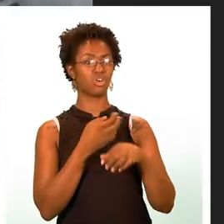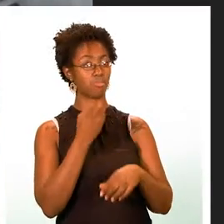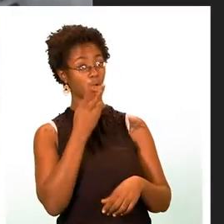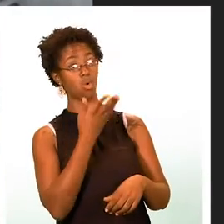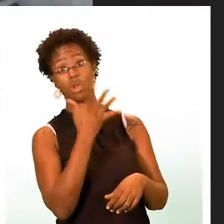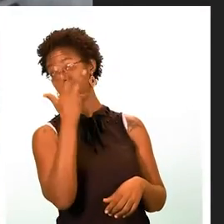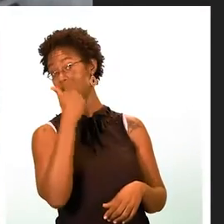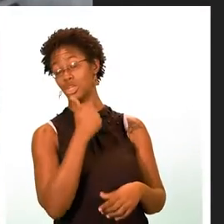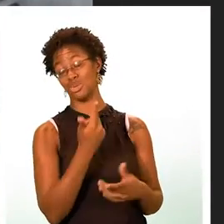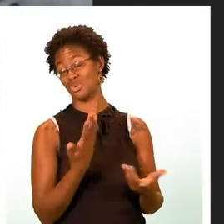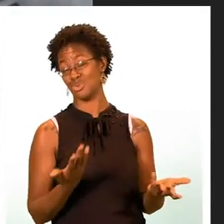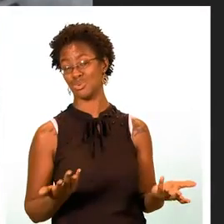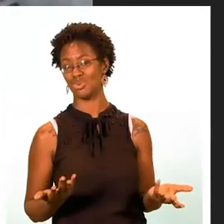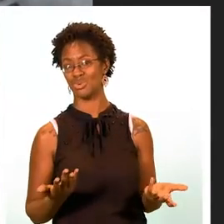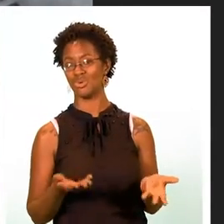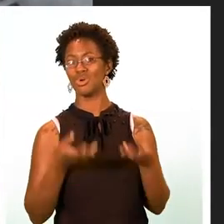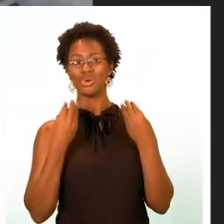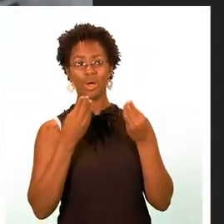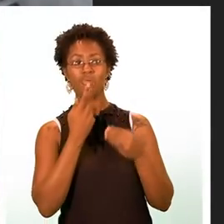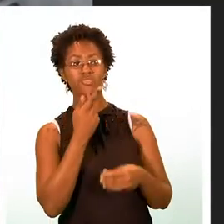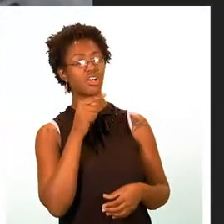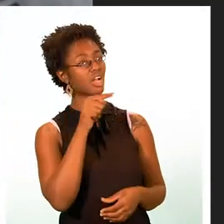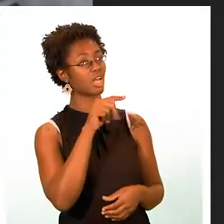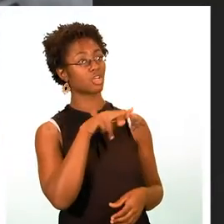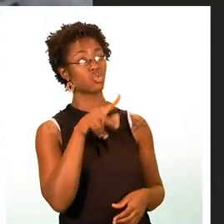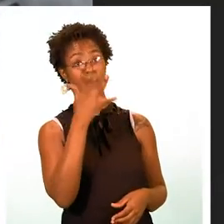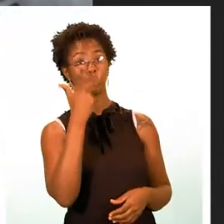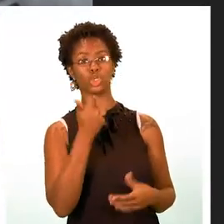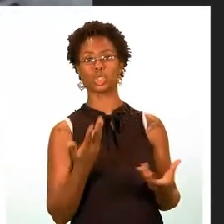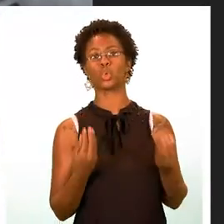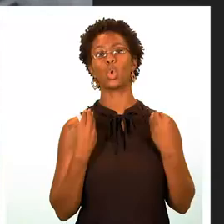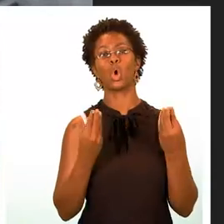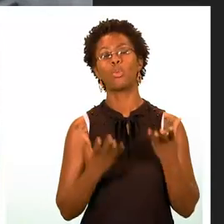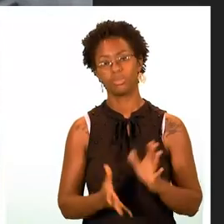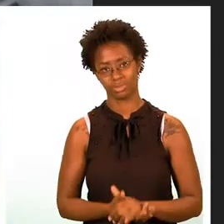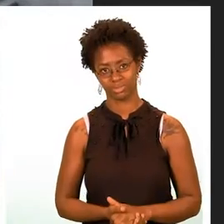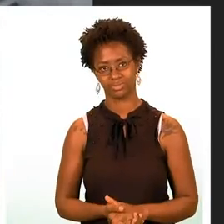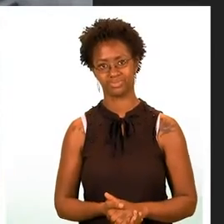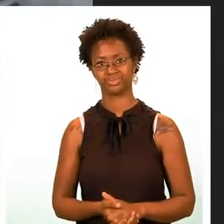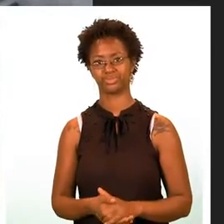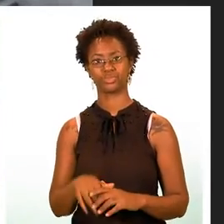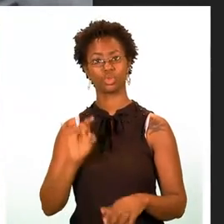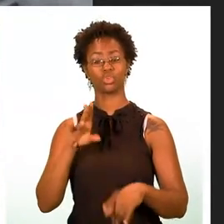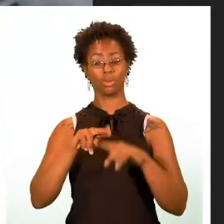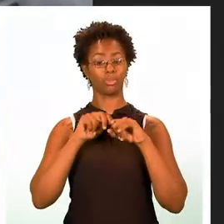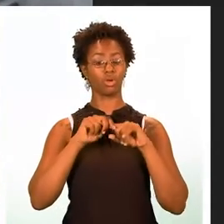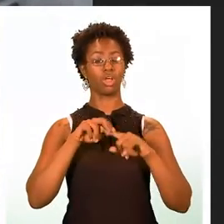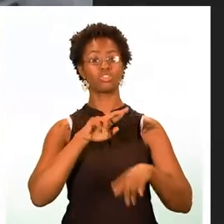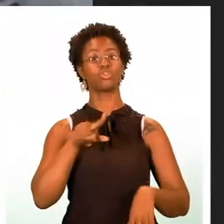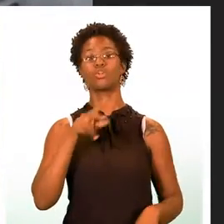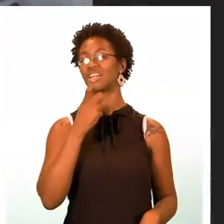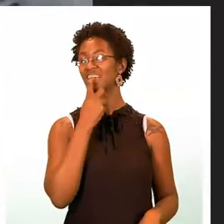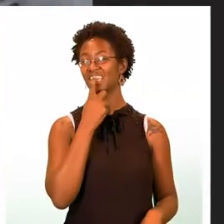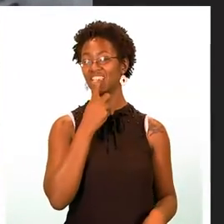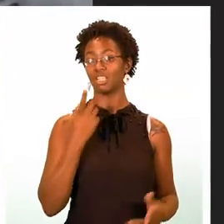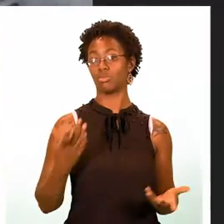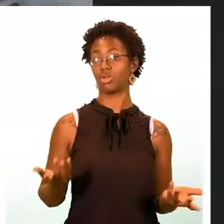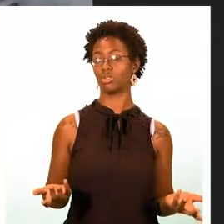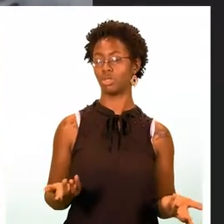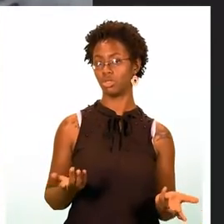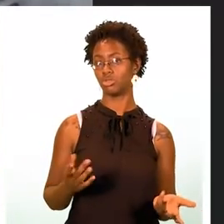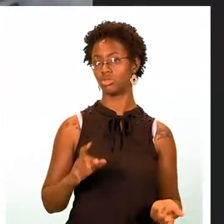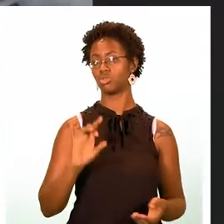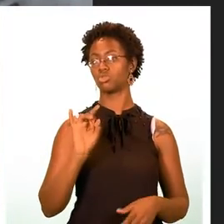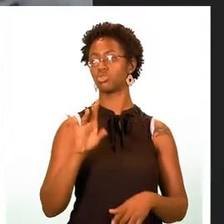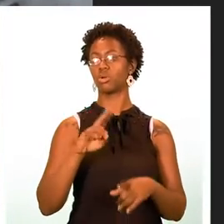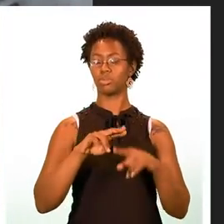marrom. Olha que coisa linda. E como é que a gente pode dizer que isso não é bonito? Só porque ele não é translúcido?